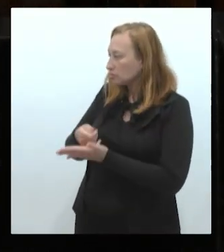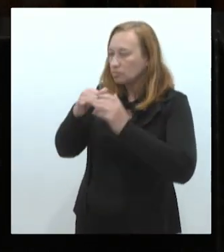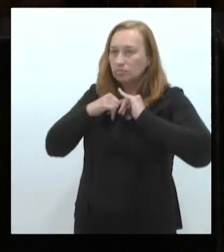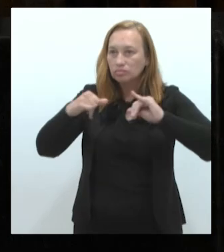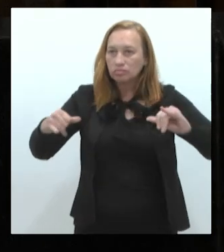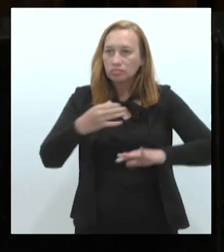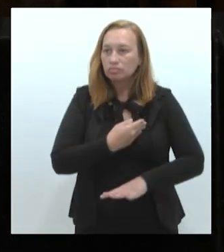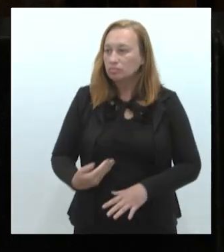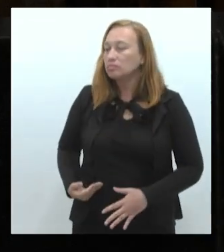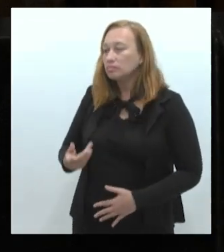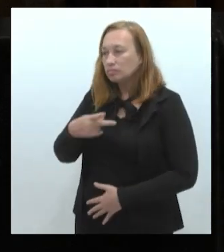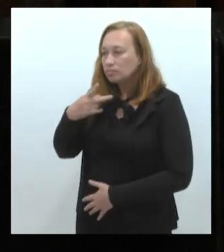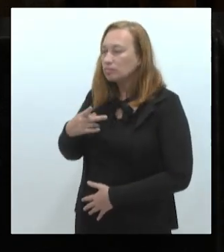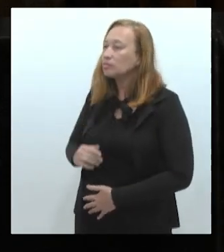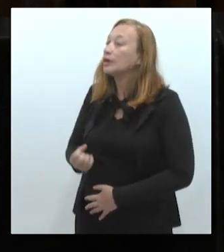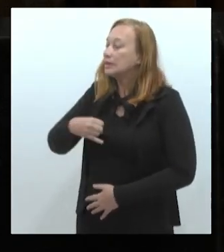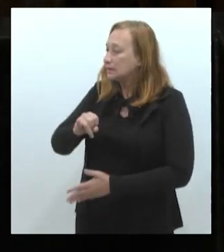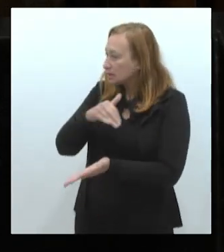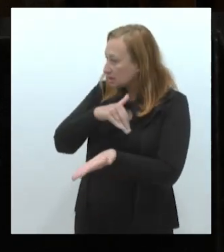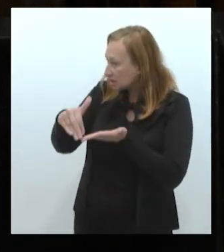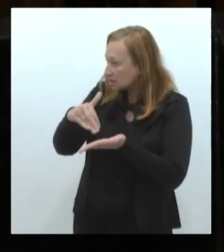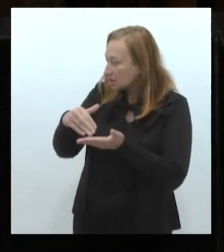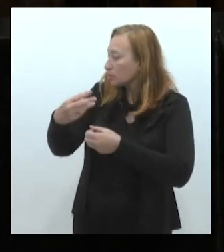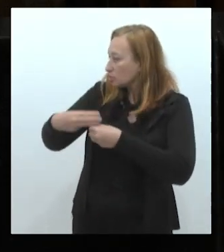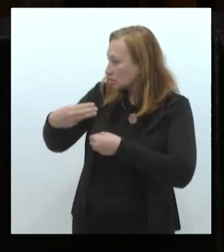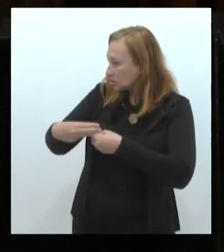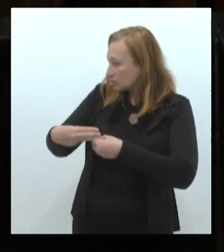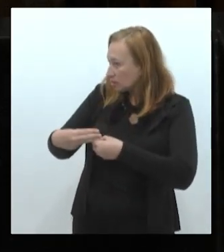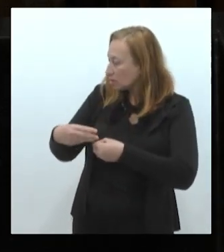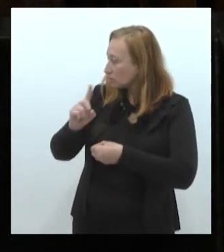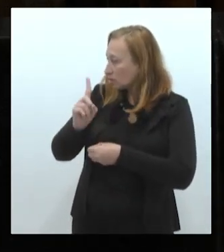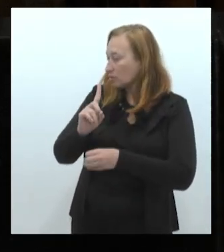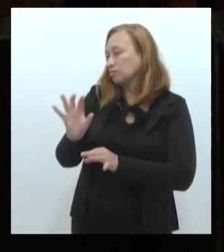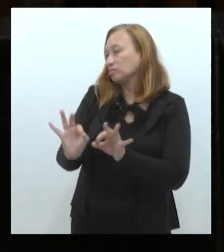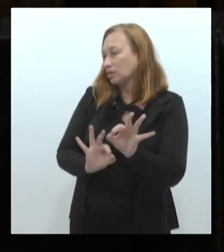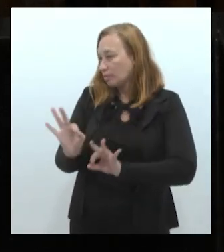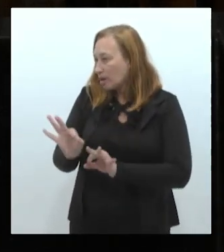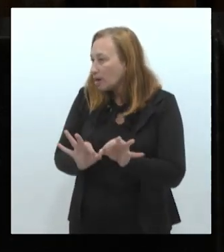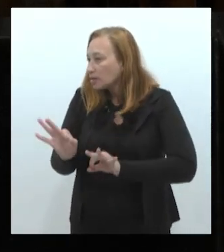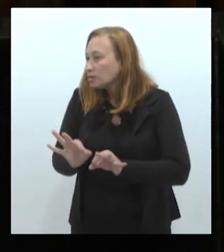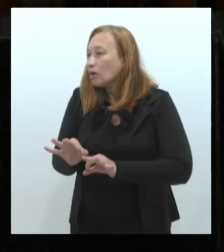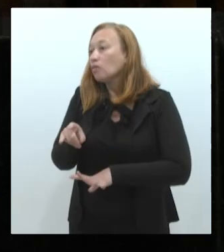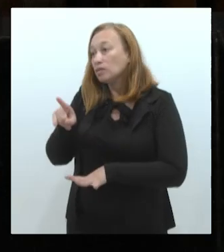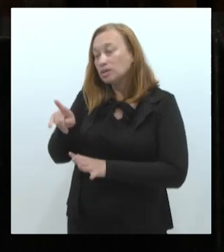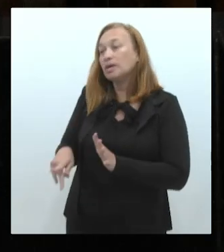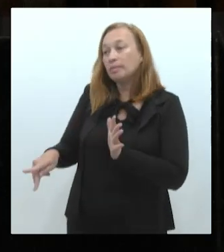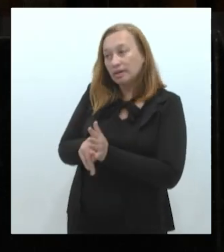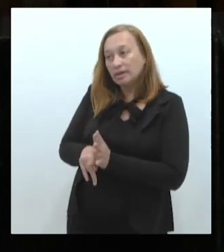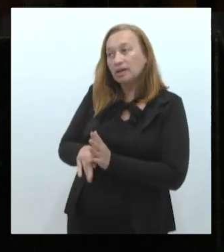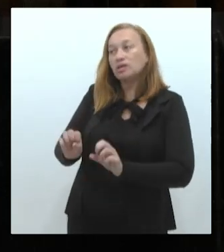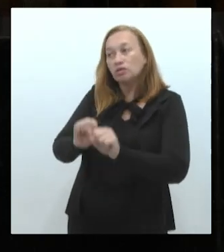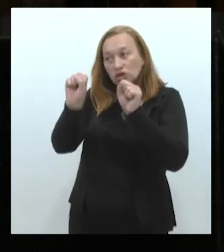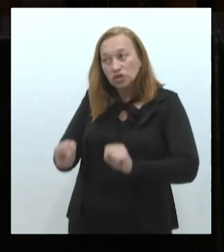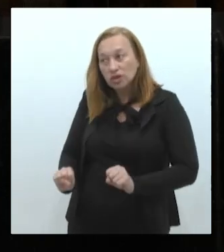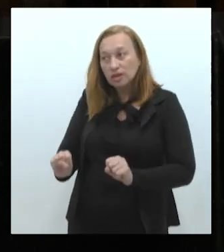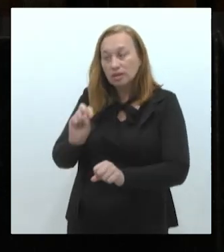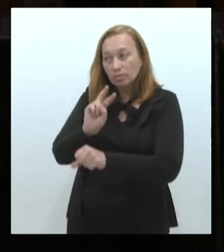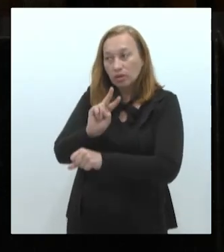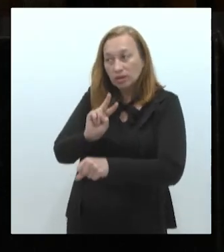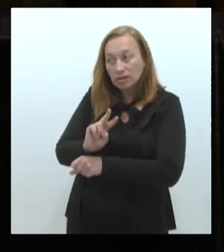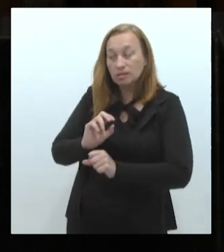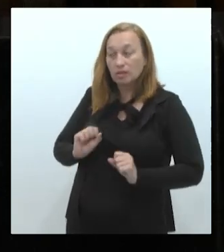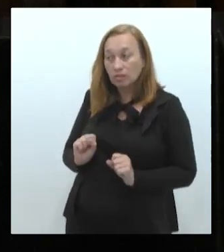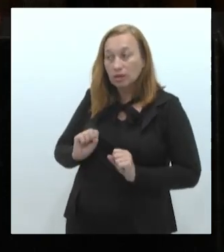governador, dizendo assim, ó, se as secretarias municipais de defesa civil não fizeram o seu trabalho, você faz parte do Sistema Nacional de Proteção e Defesa